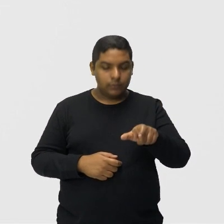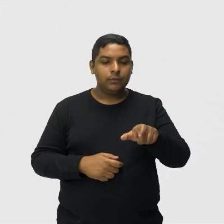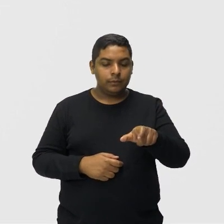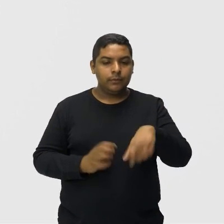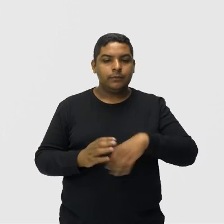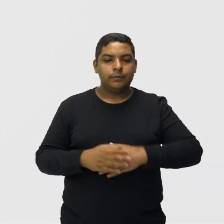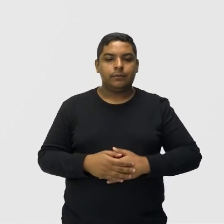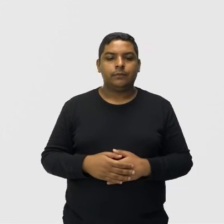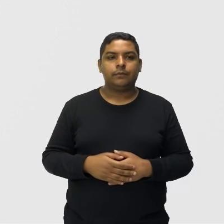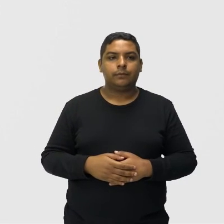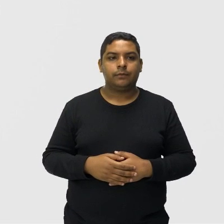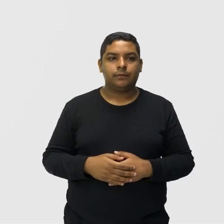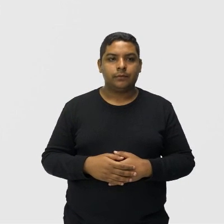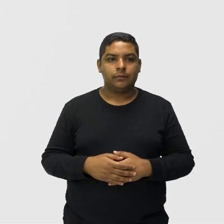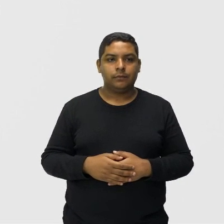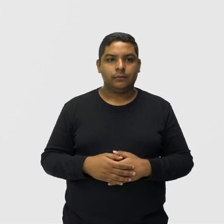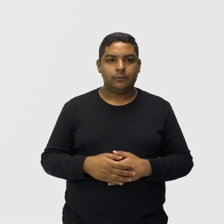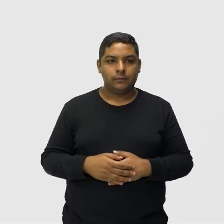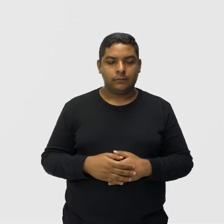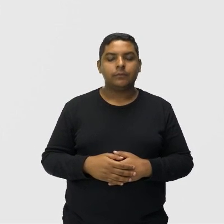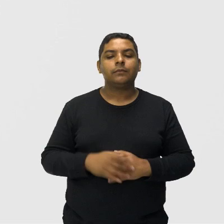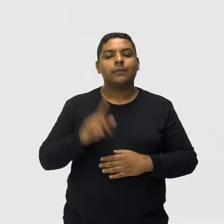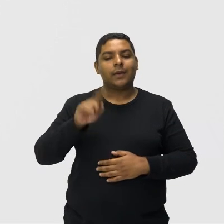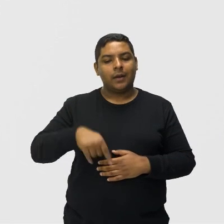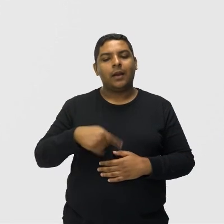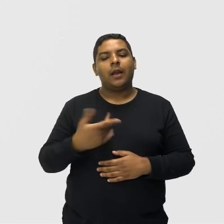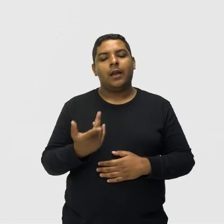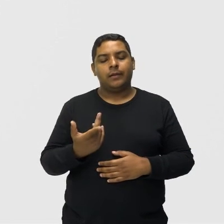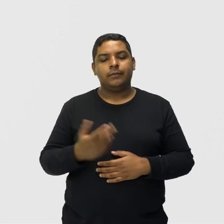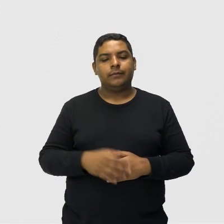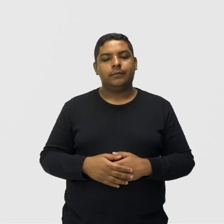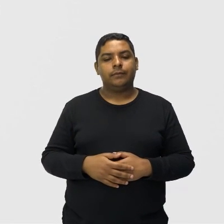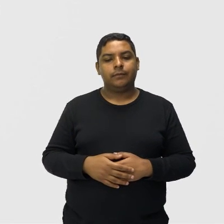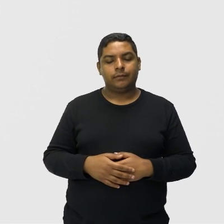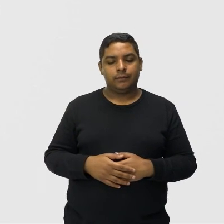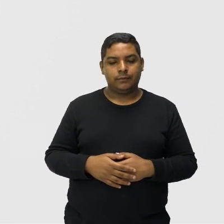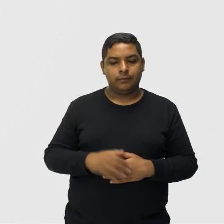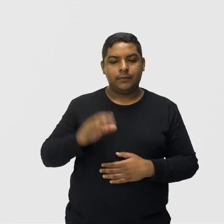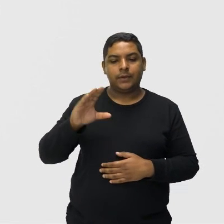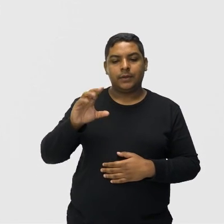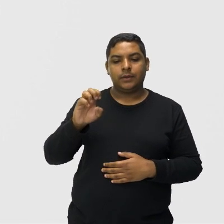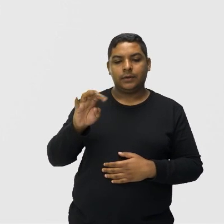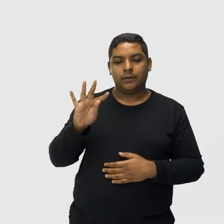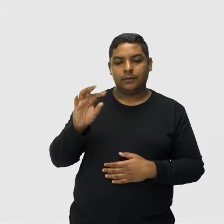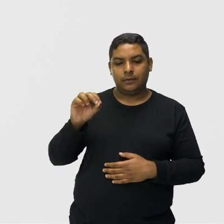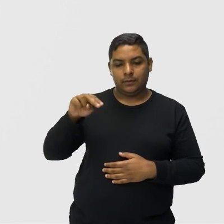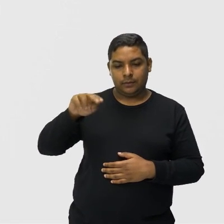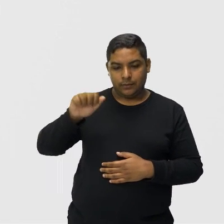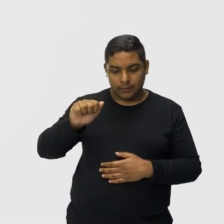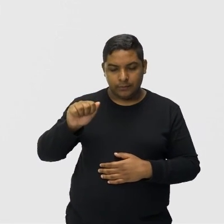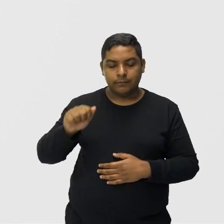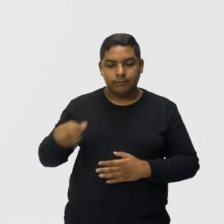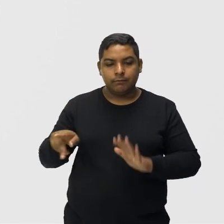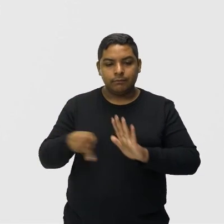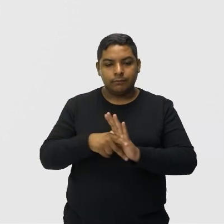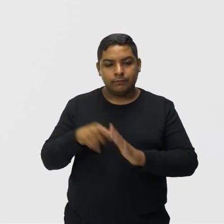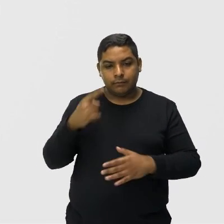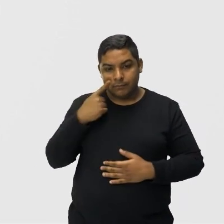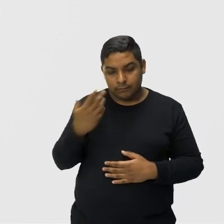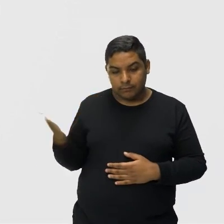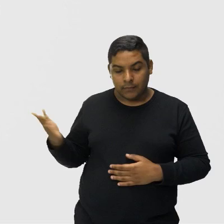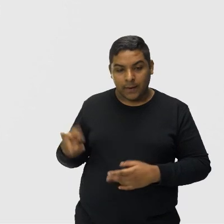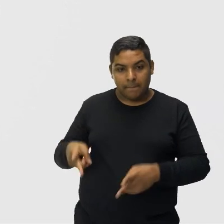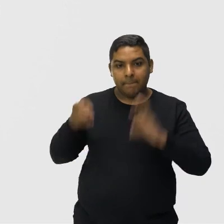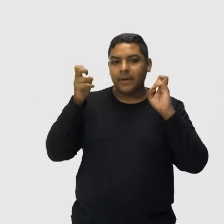cadeia carbônica, esse grupo funcional, essa função oxigenada é uma cetona, tá bom? Perceberam a